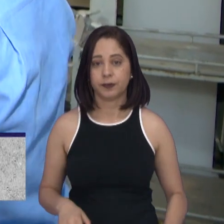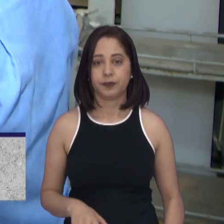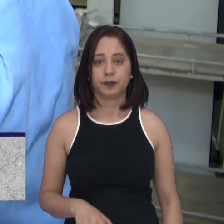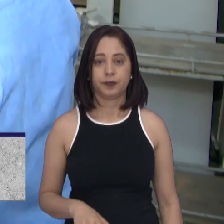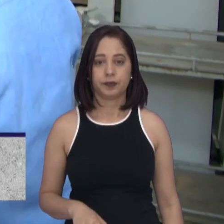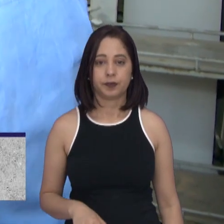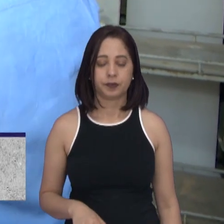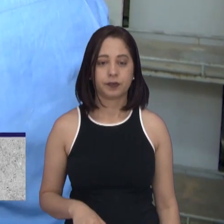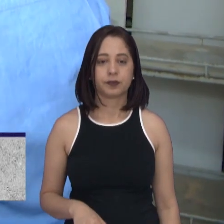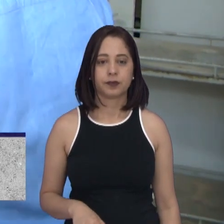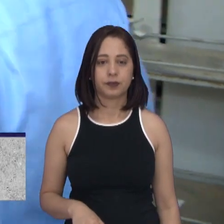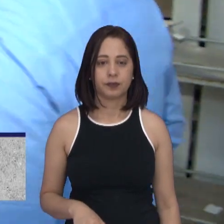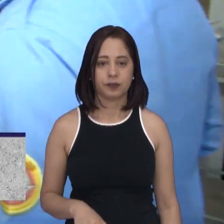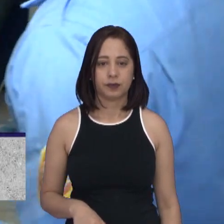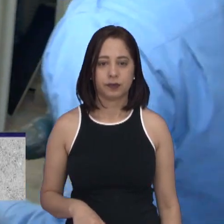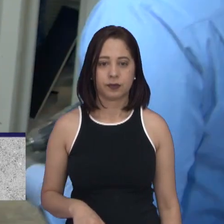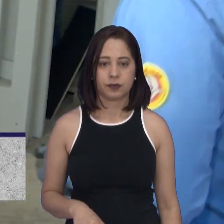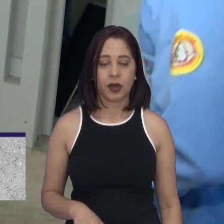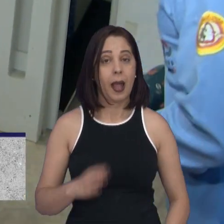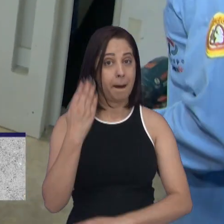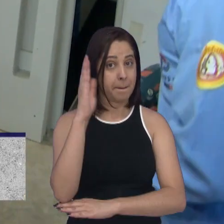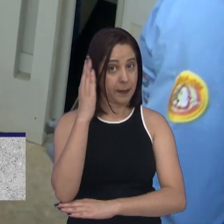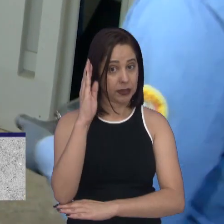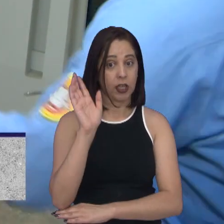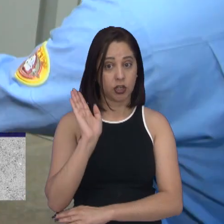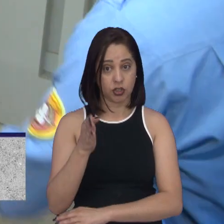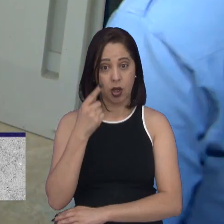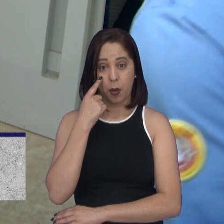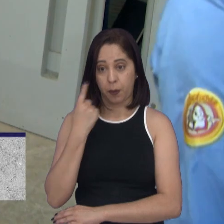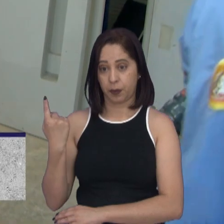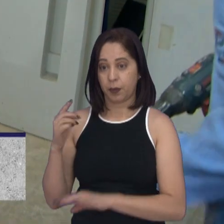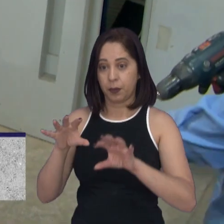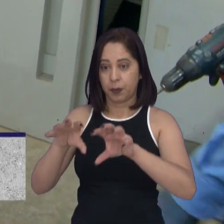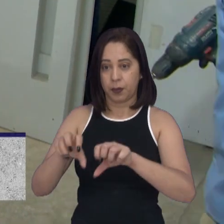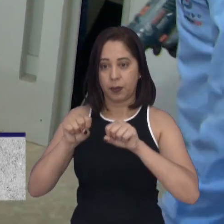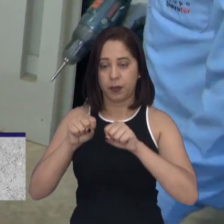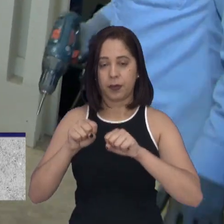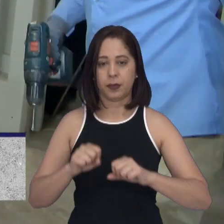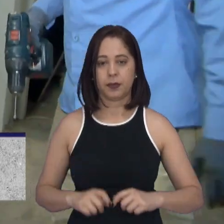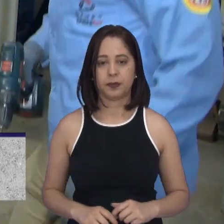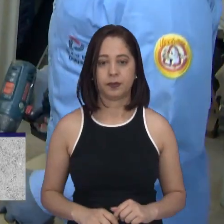então a parafusadeira. As ripas estão aqui, posso já pegar estão aqui? sequenciais, isso, pode colocar.